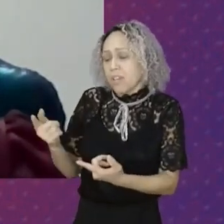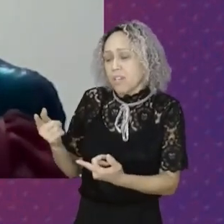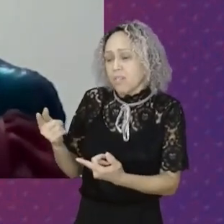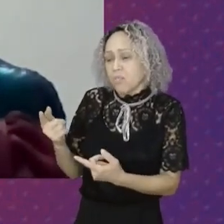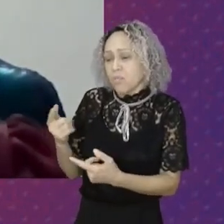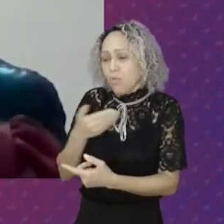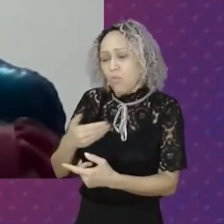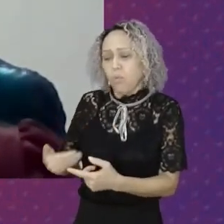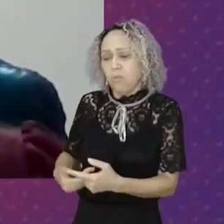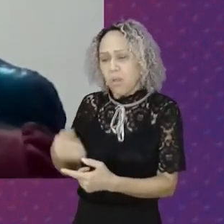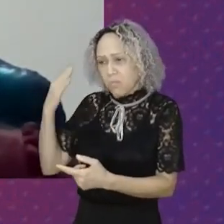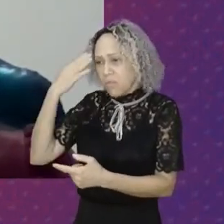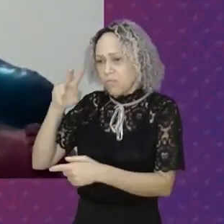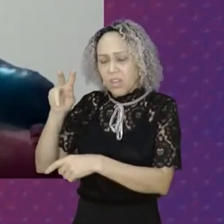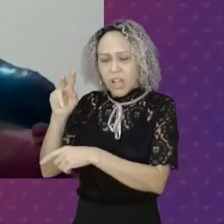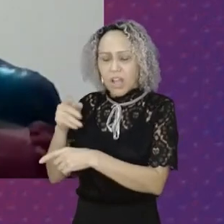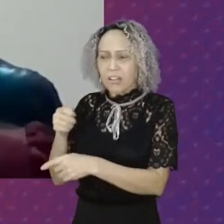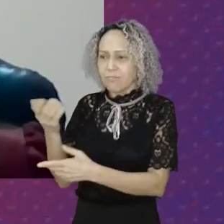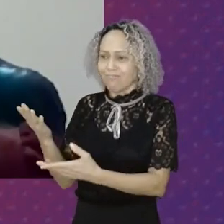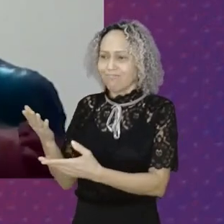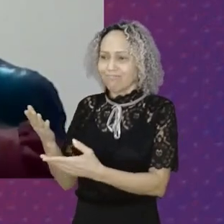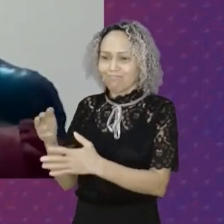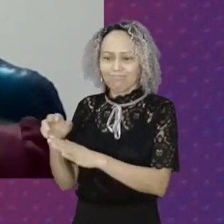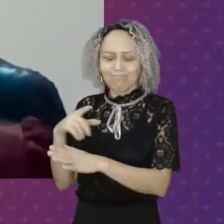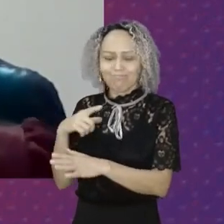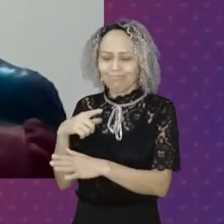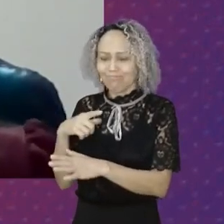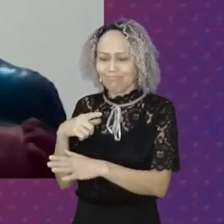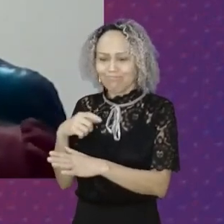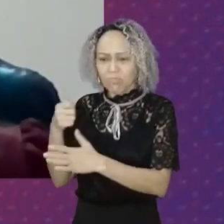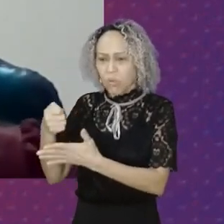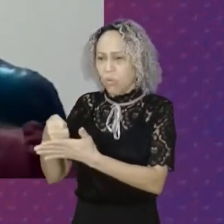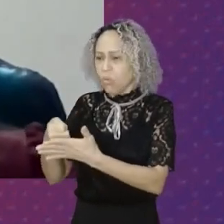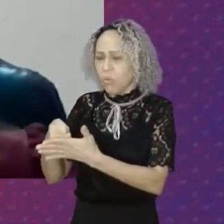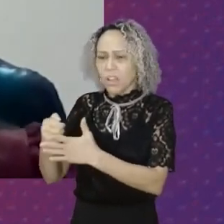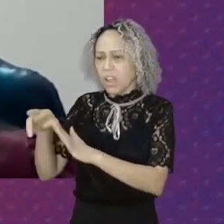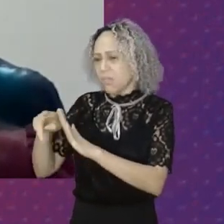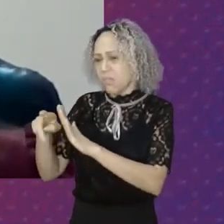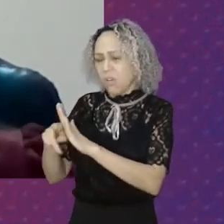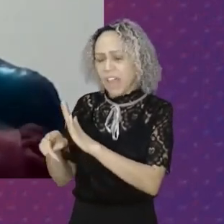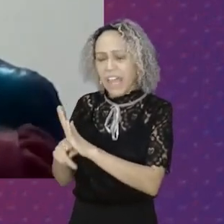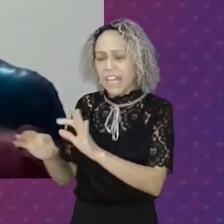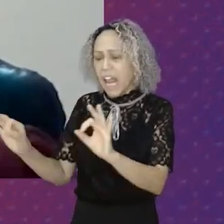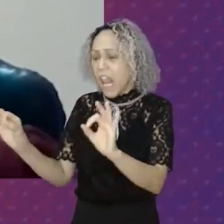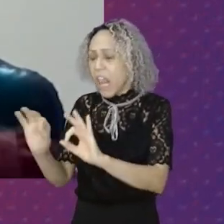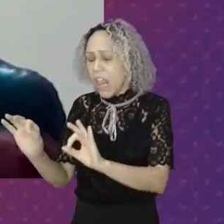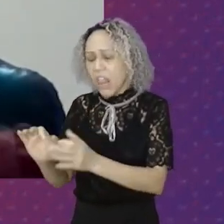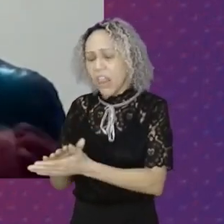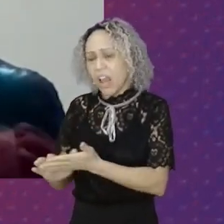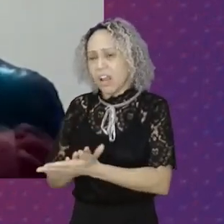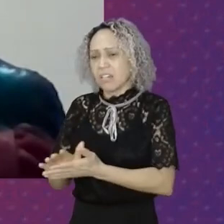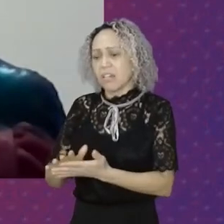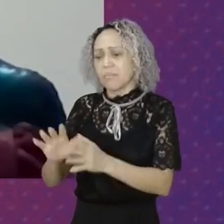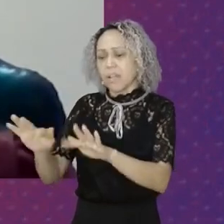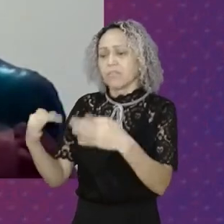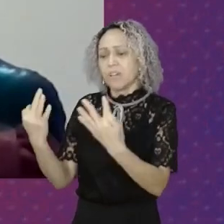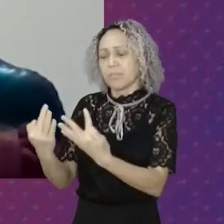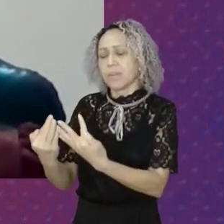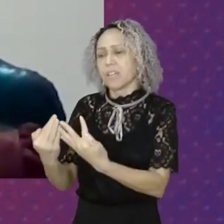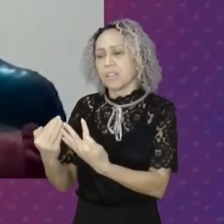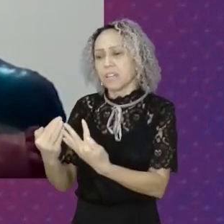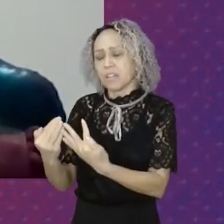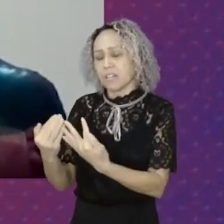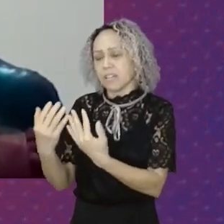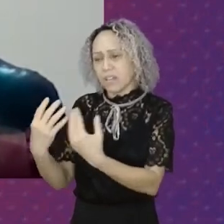Então, a manutenção do programa Bolsa Família, na minha avaliação,